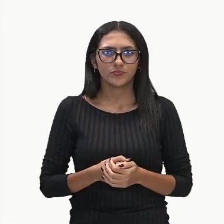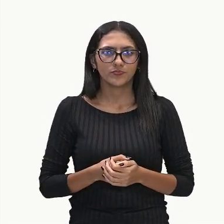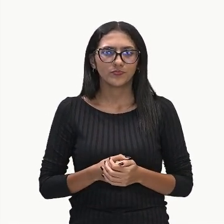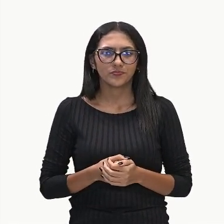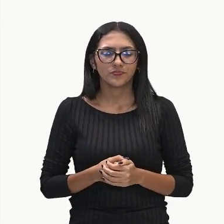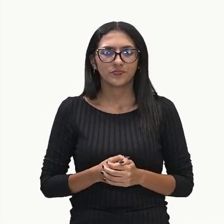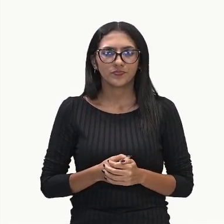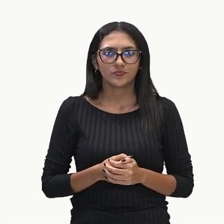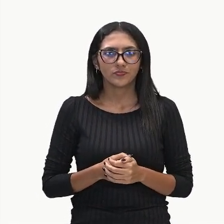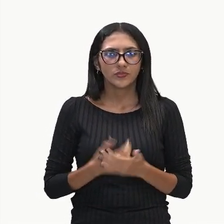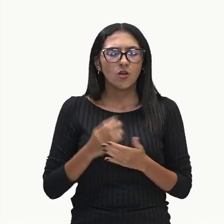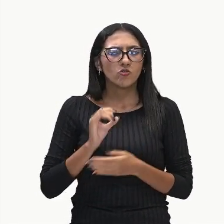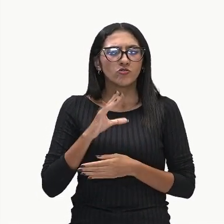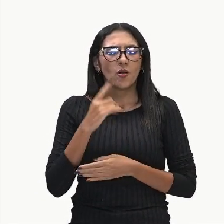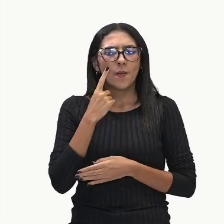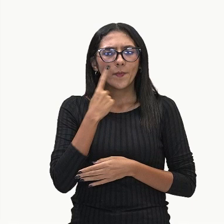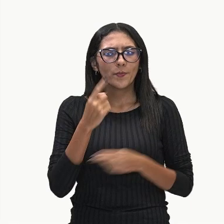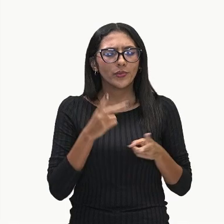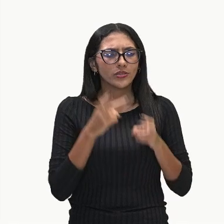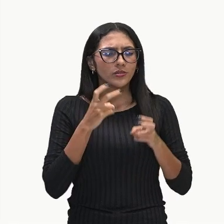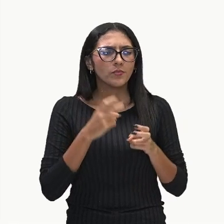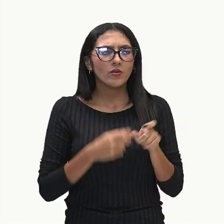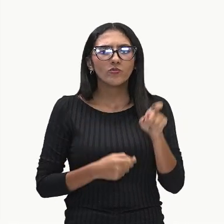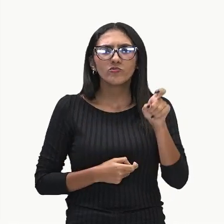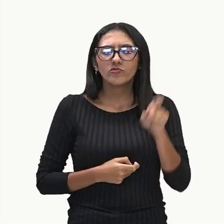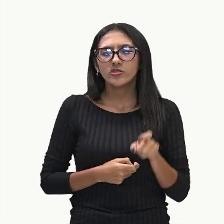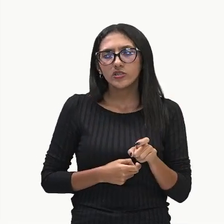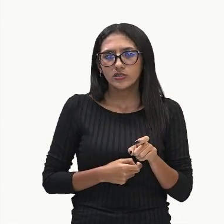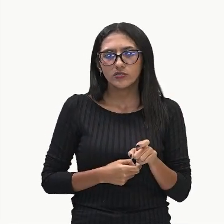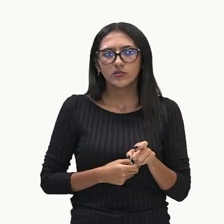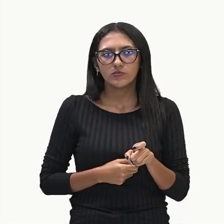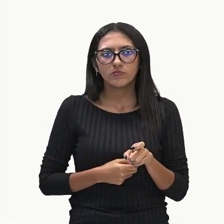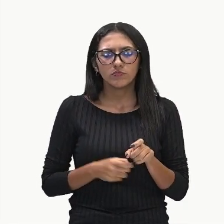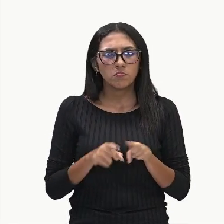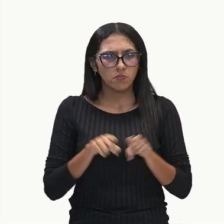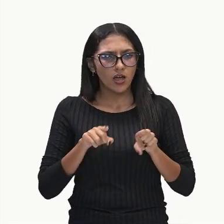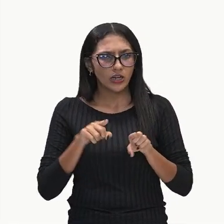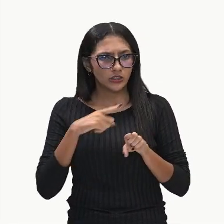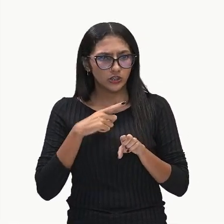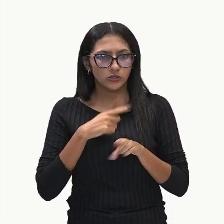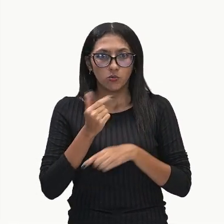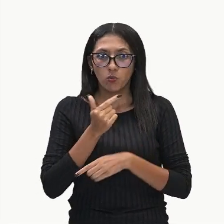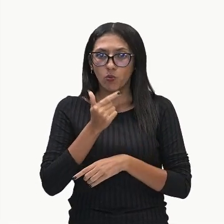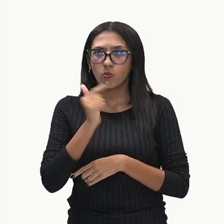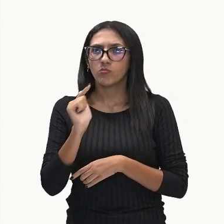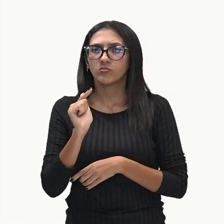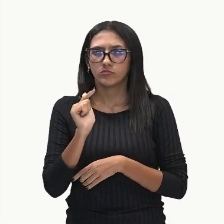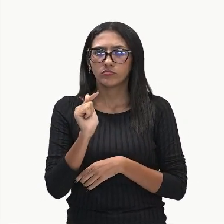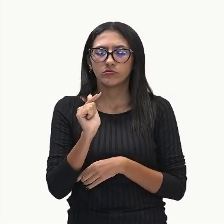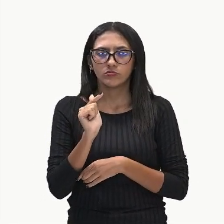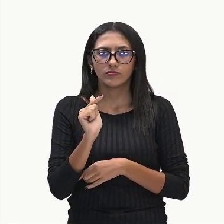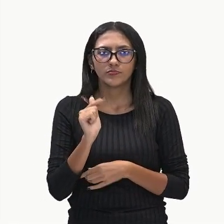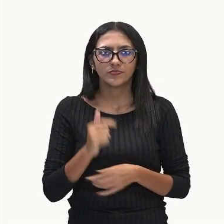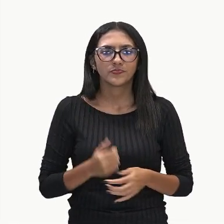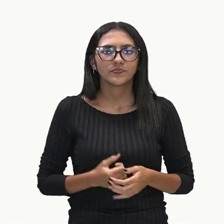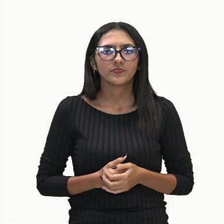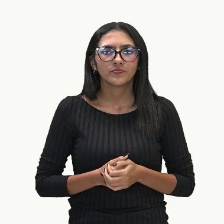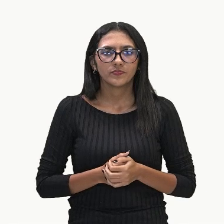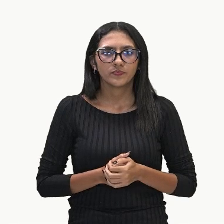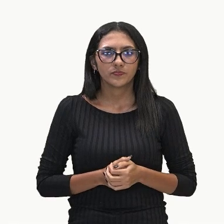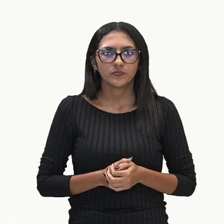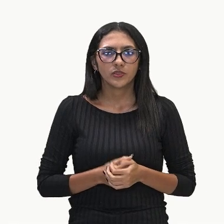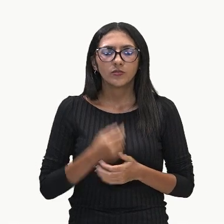Professora, eu só consigo enxergar ali o x, mas tem alguém além do x, tudo bem? Aqui aparece o quê?